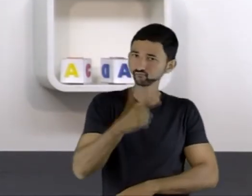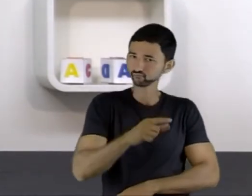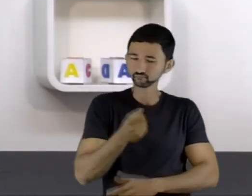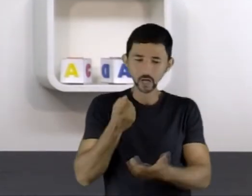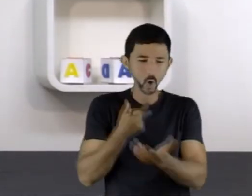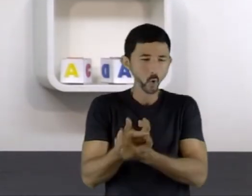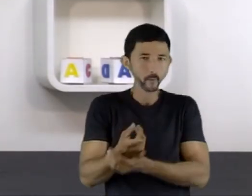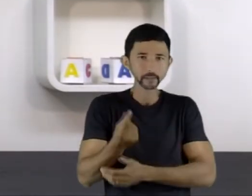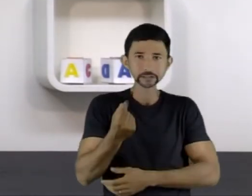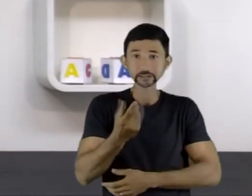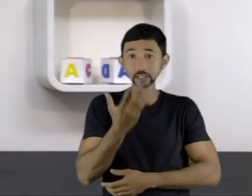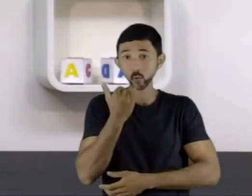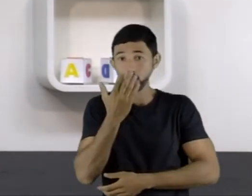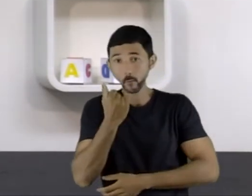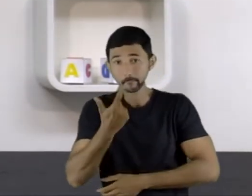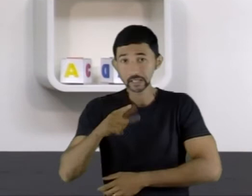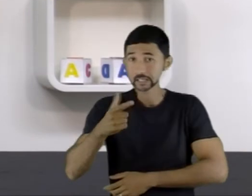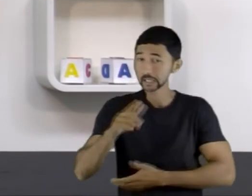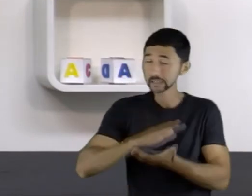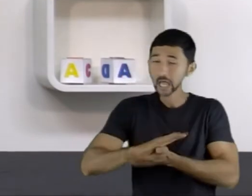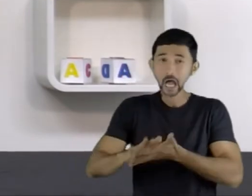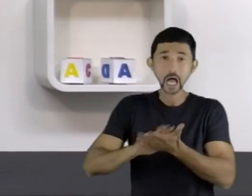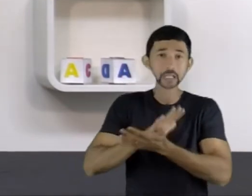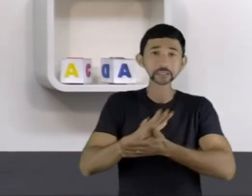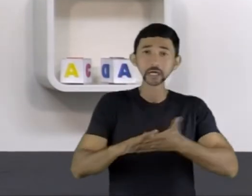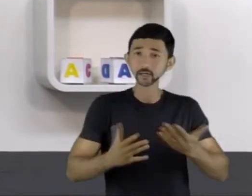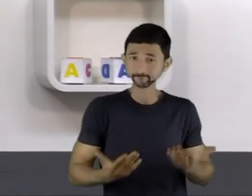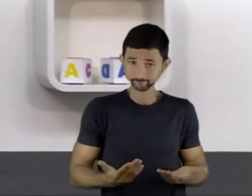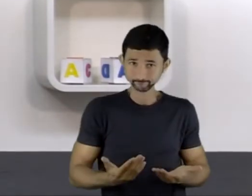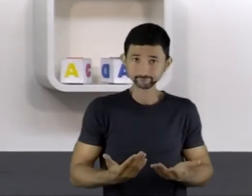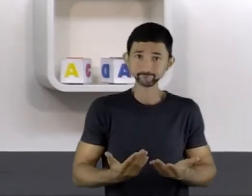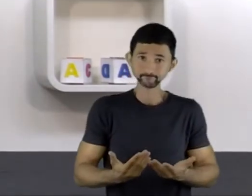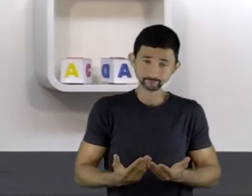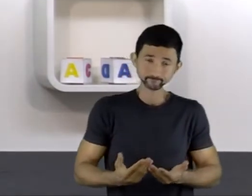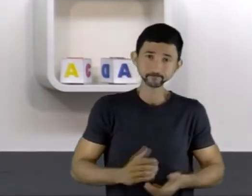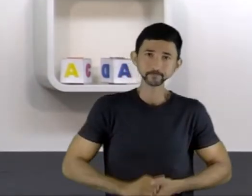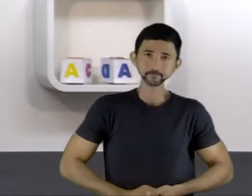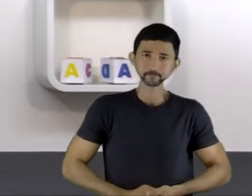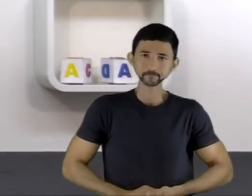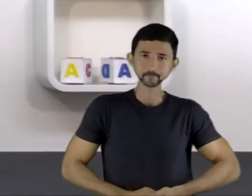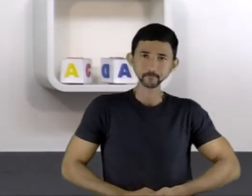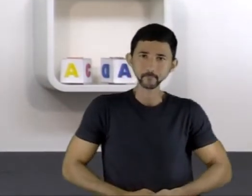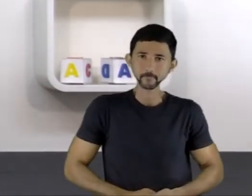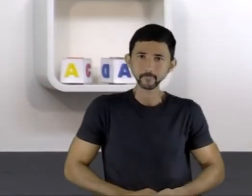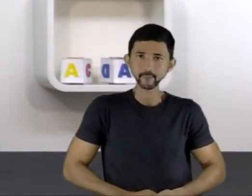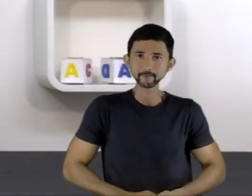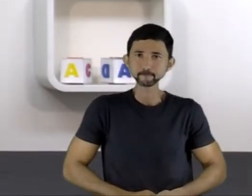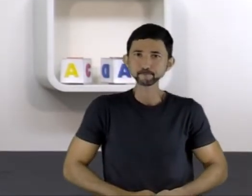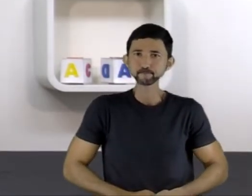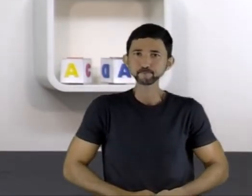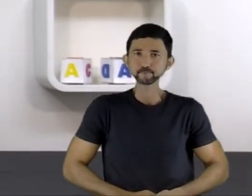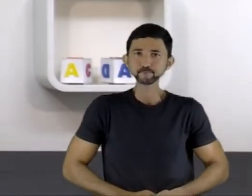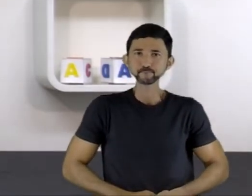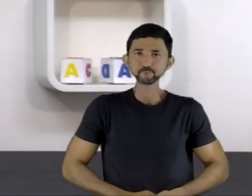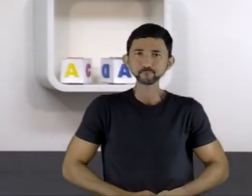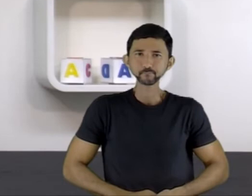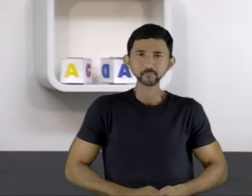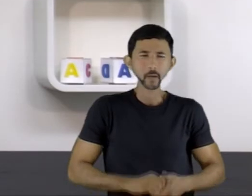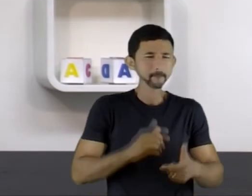comprar comida, vai comprar produtos industrializados? Né? Foi